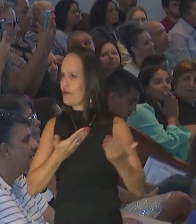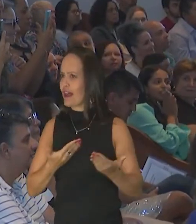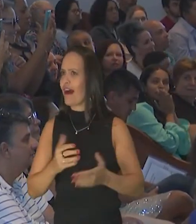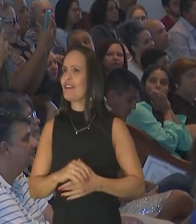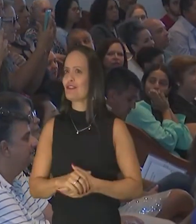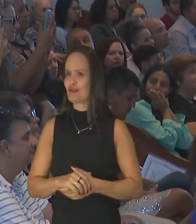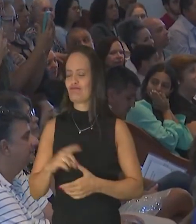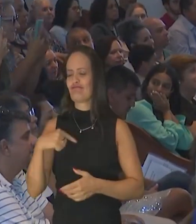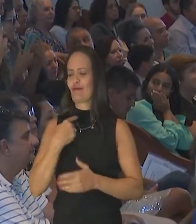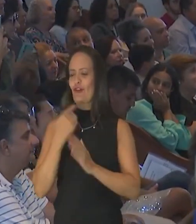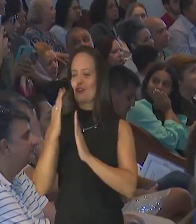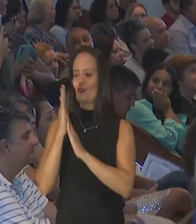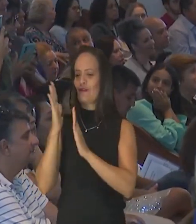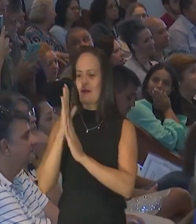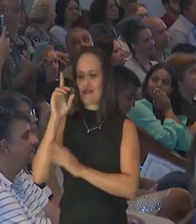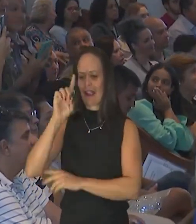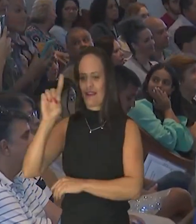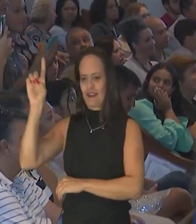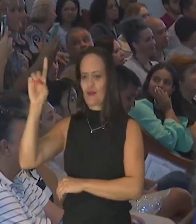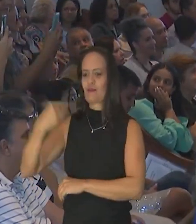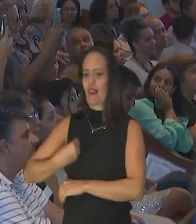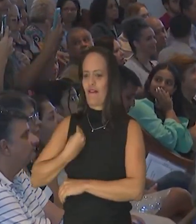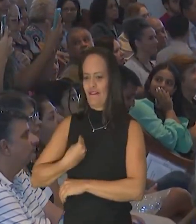nós louvamos a Deus por esta vida.